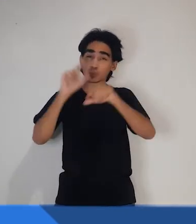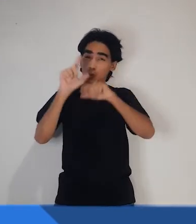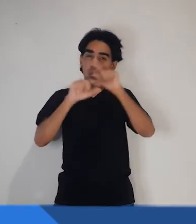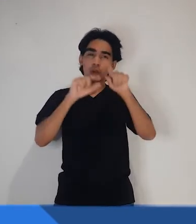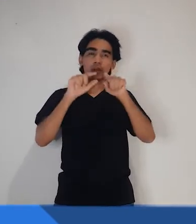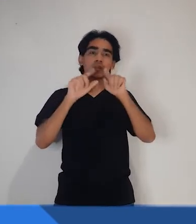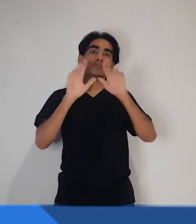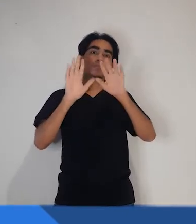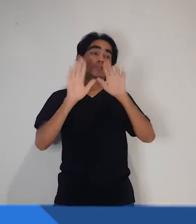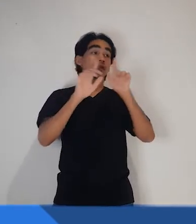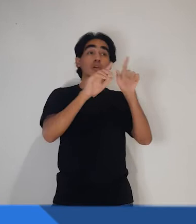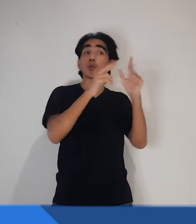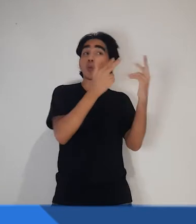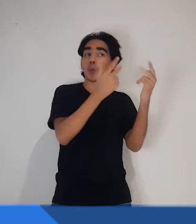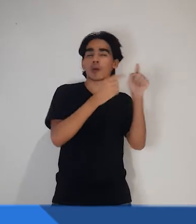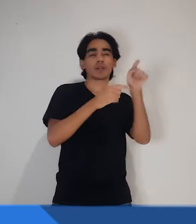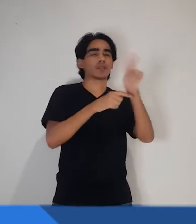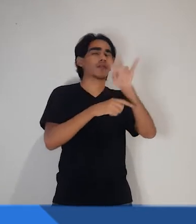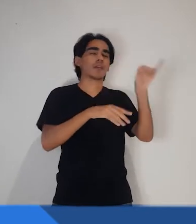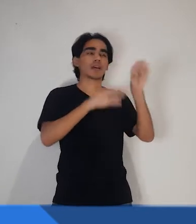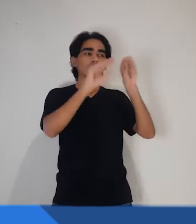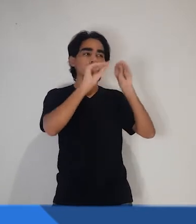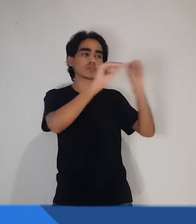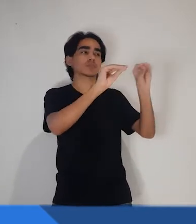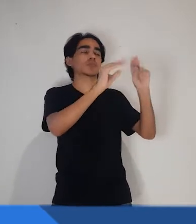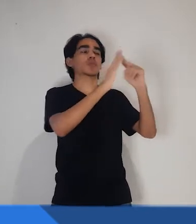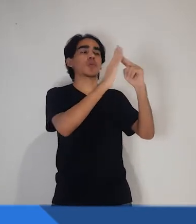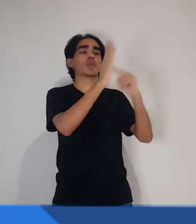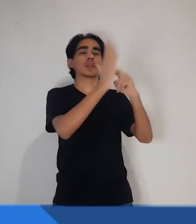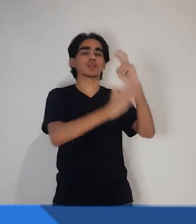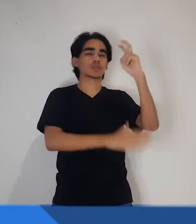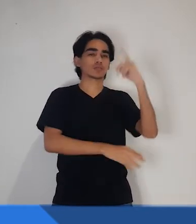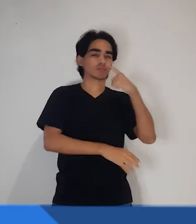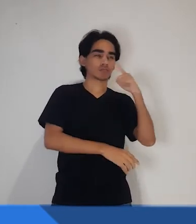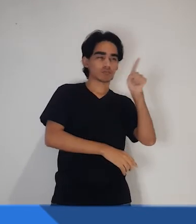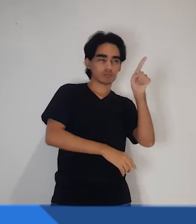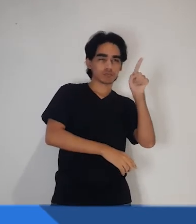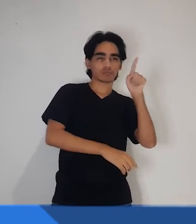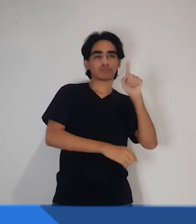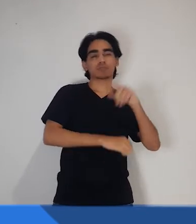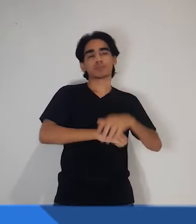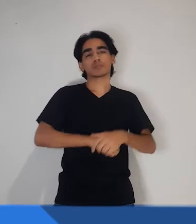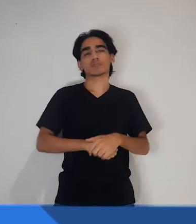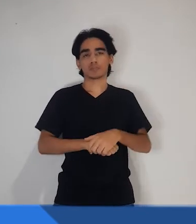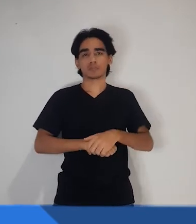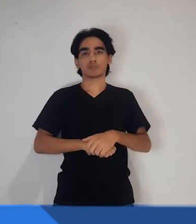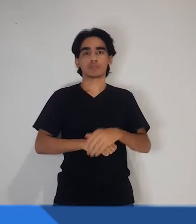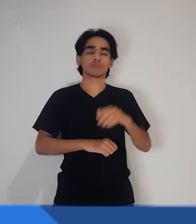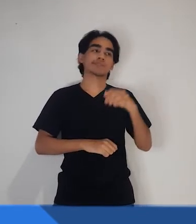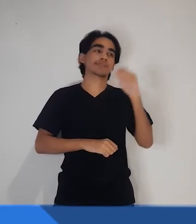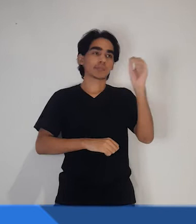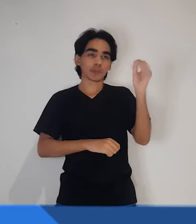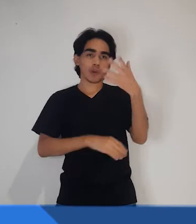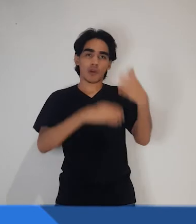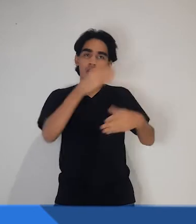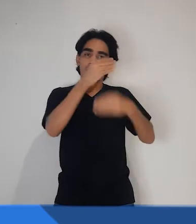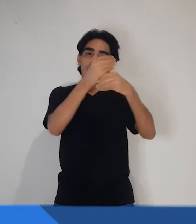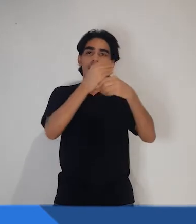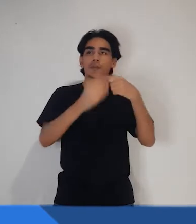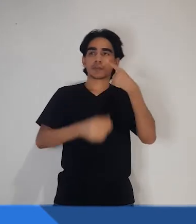5 pontos para ela também. E vamos para a próxima. Adicionar uma nova questão. Qual